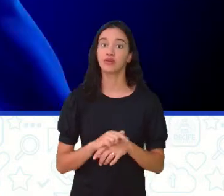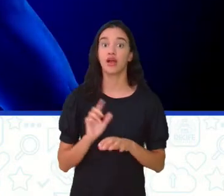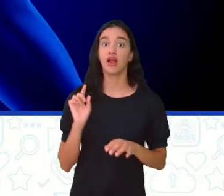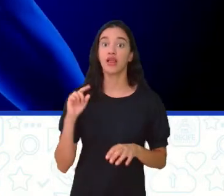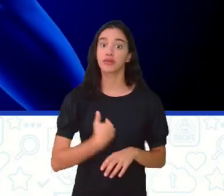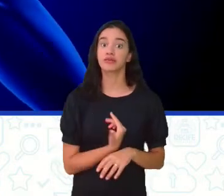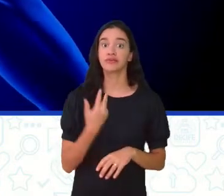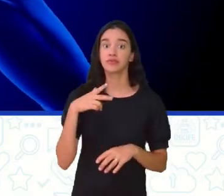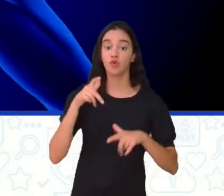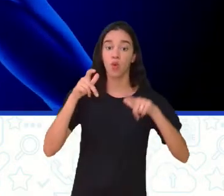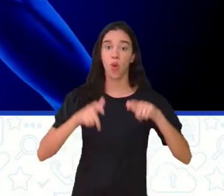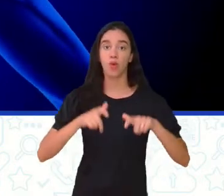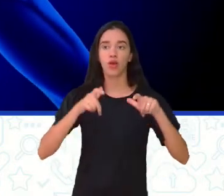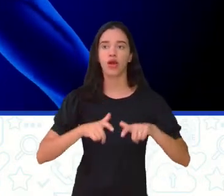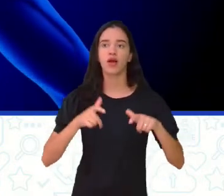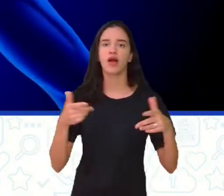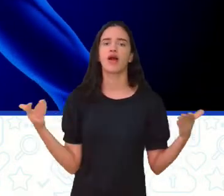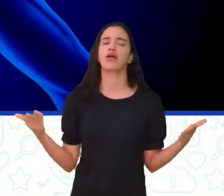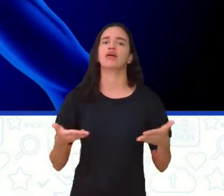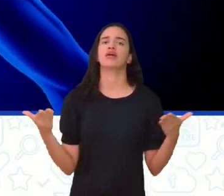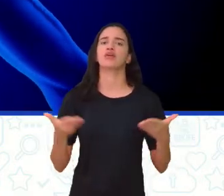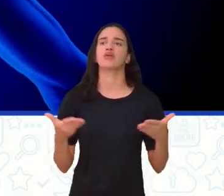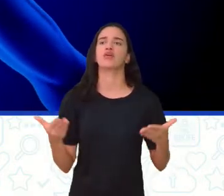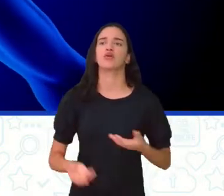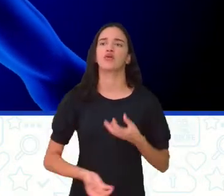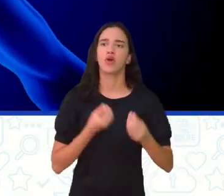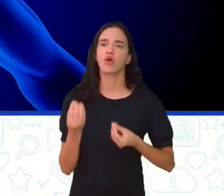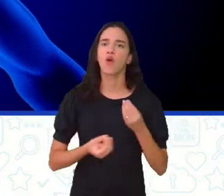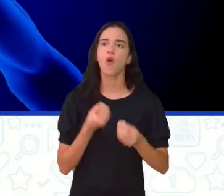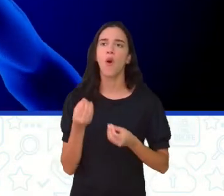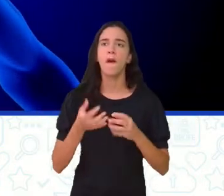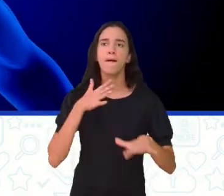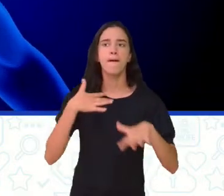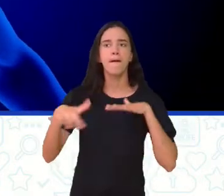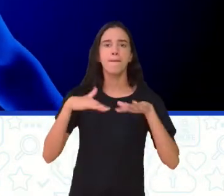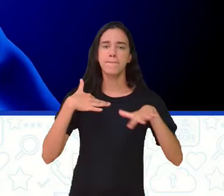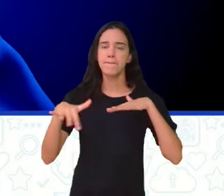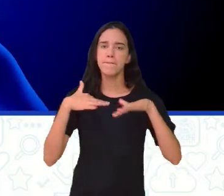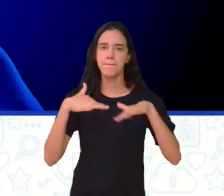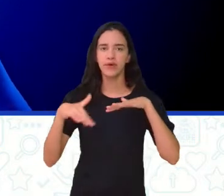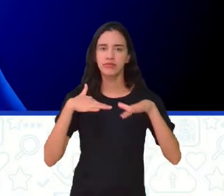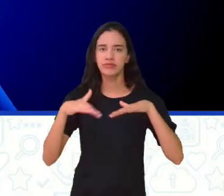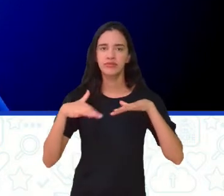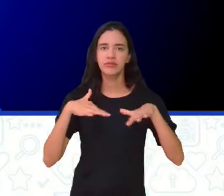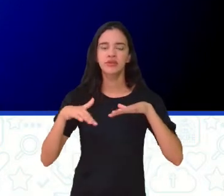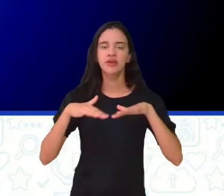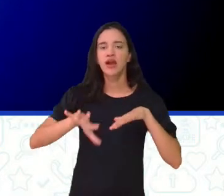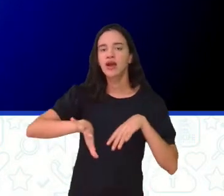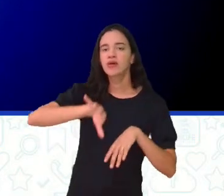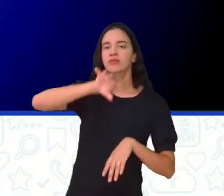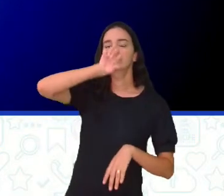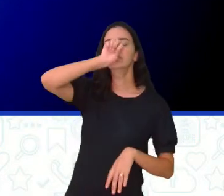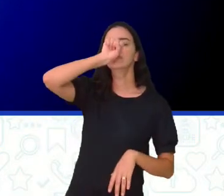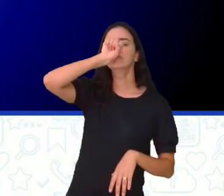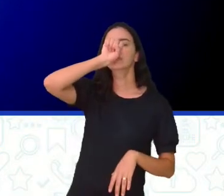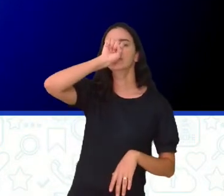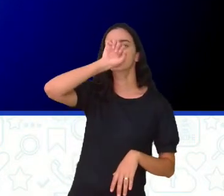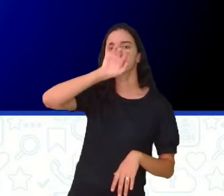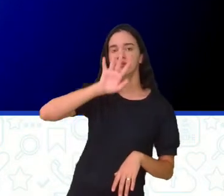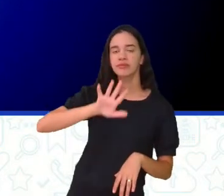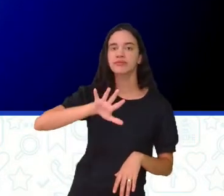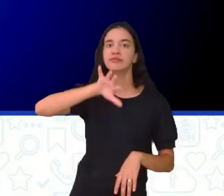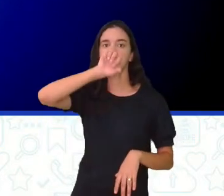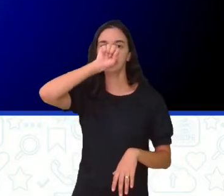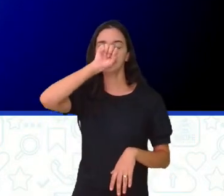localização. E agora, a gente vai ver como é esse movimento, né, desse ar nas nossas vias aéreas